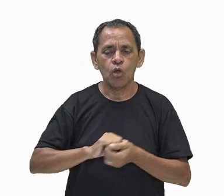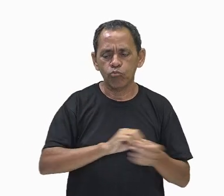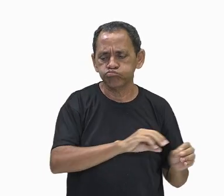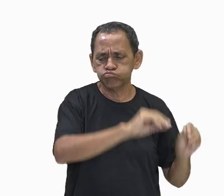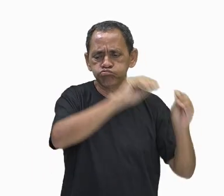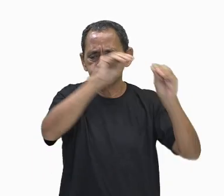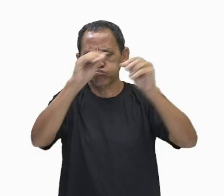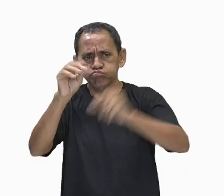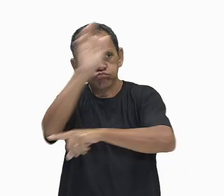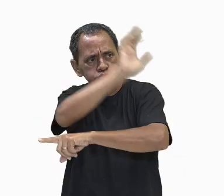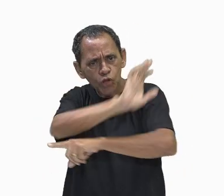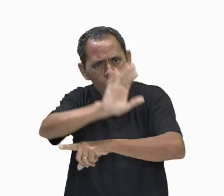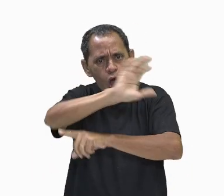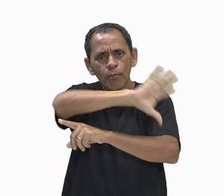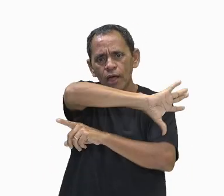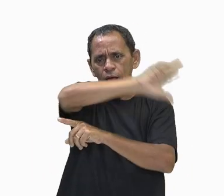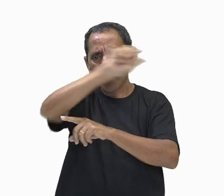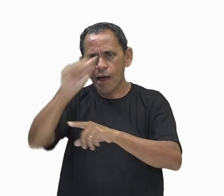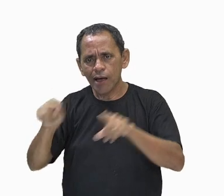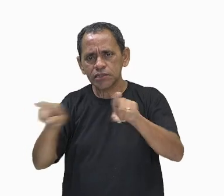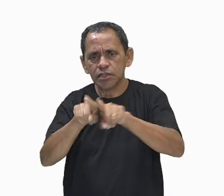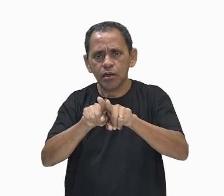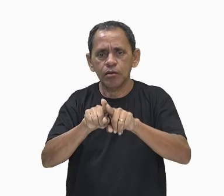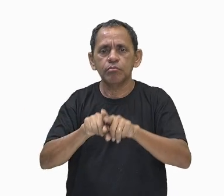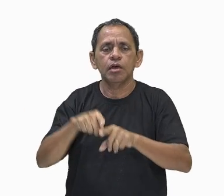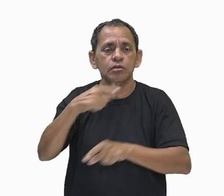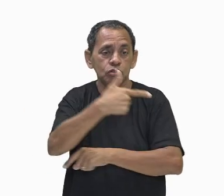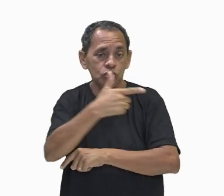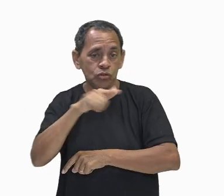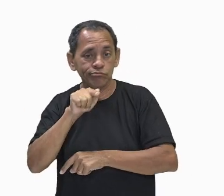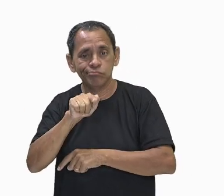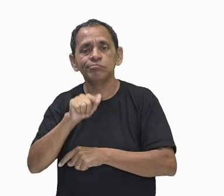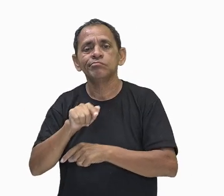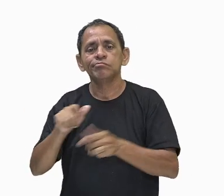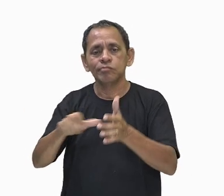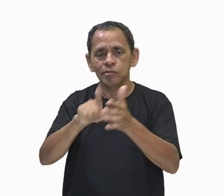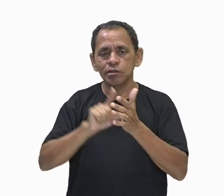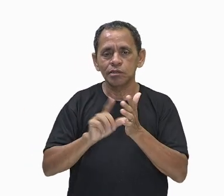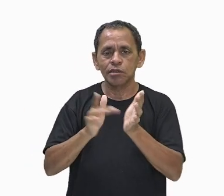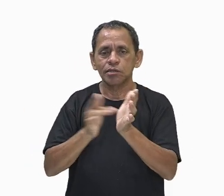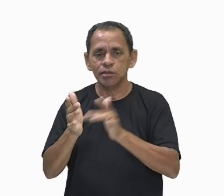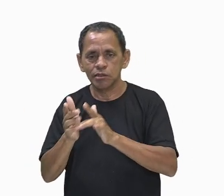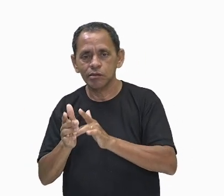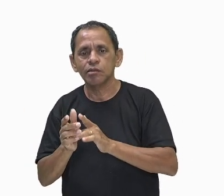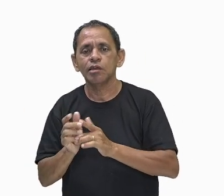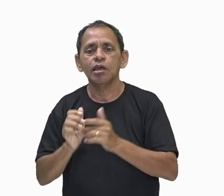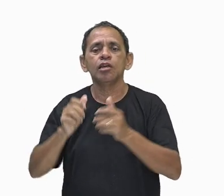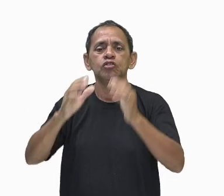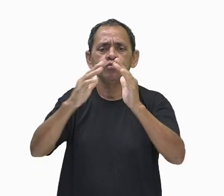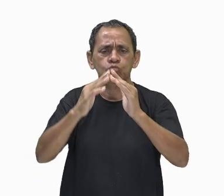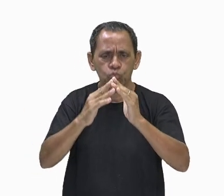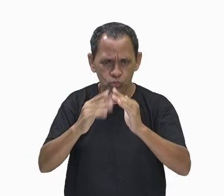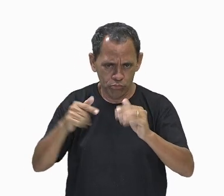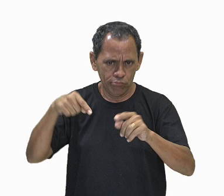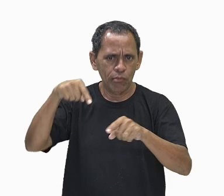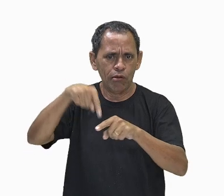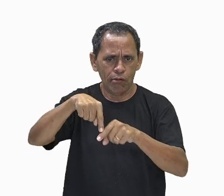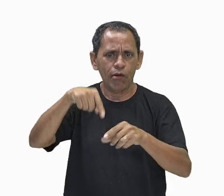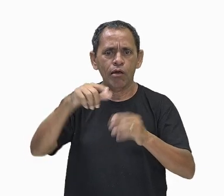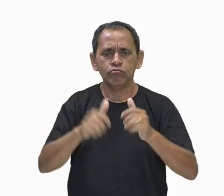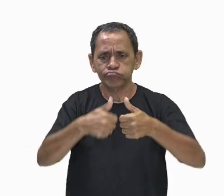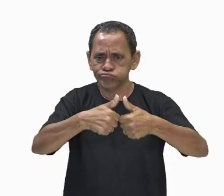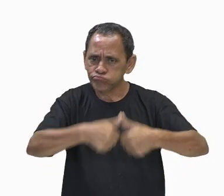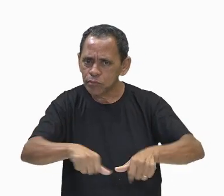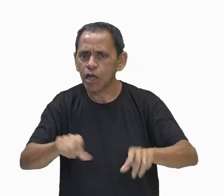a Europa e a Ásia, em 2000 a.C., estabeleceram-se no norte da Mesopotâmia, no Alto Tigre.